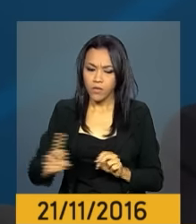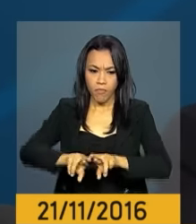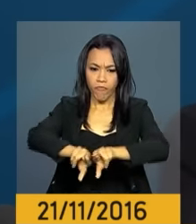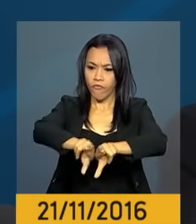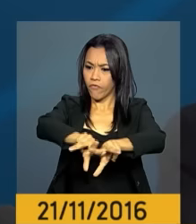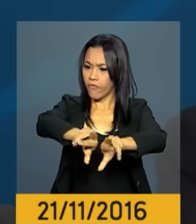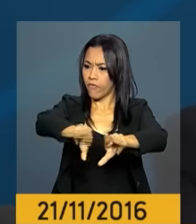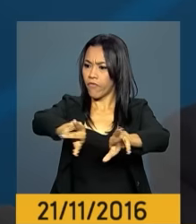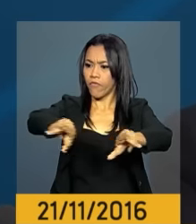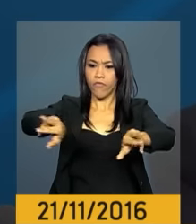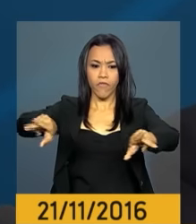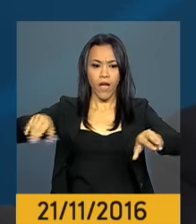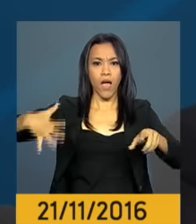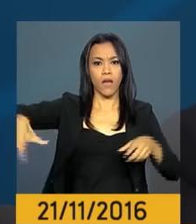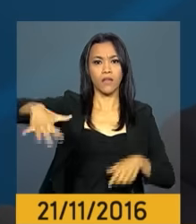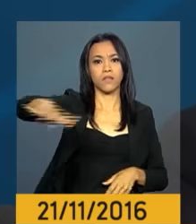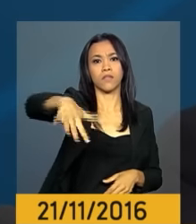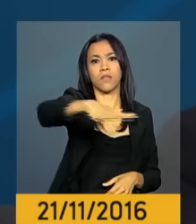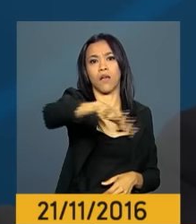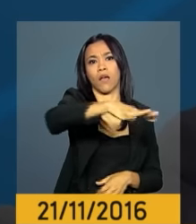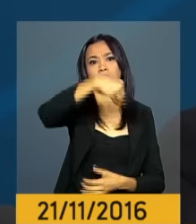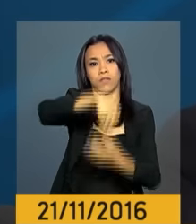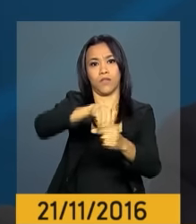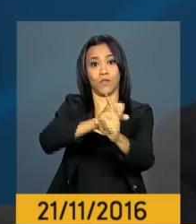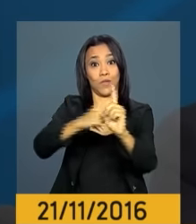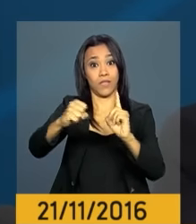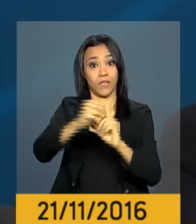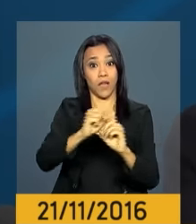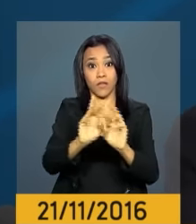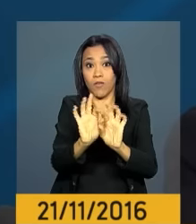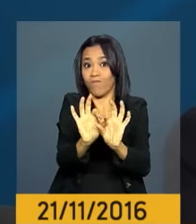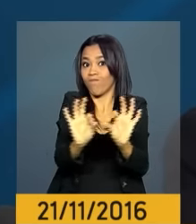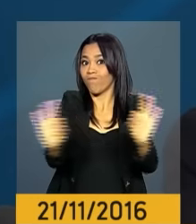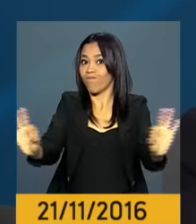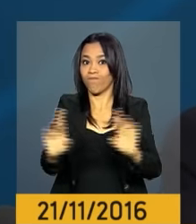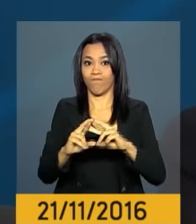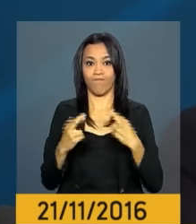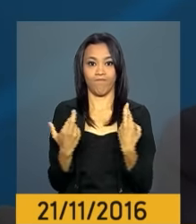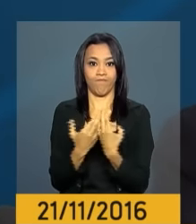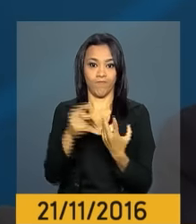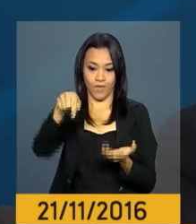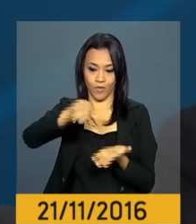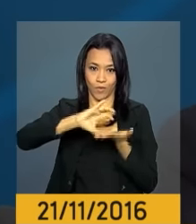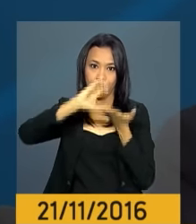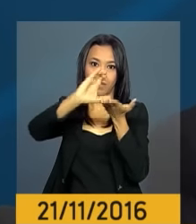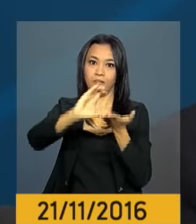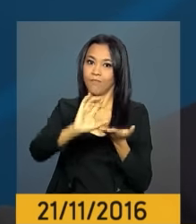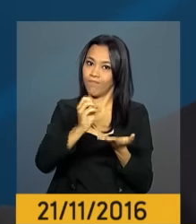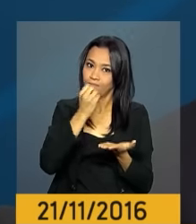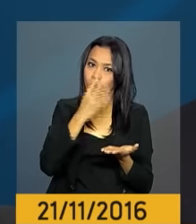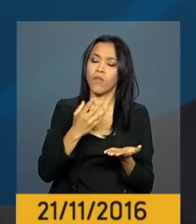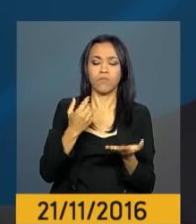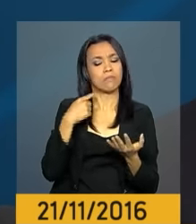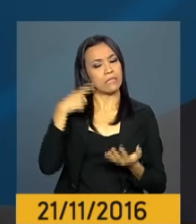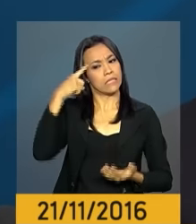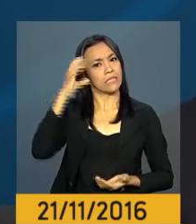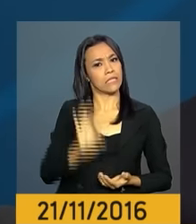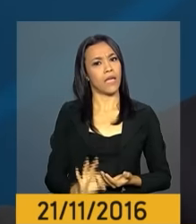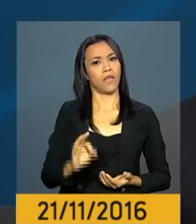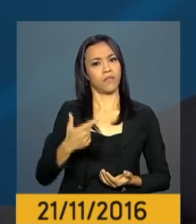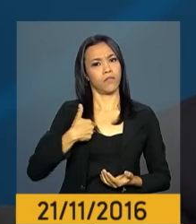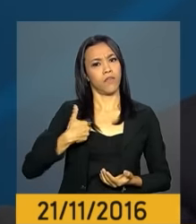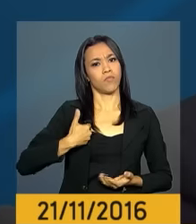diversos setores da sociedade. Estejam certos de que trabalharemos lado a